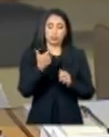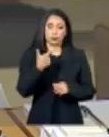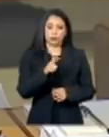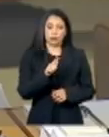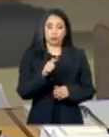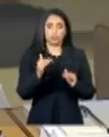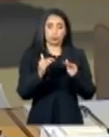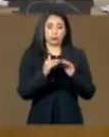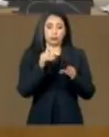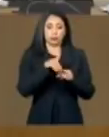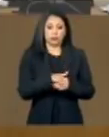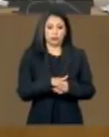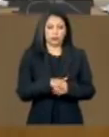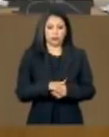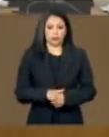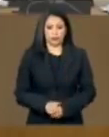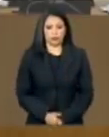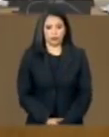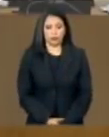proferido